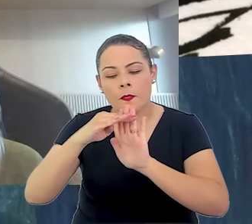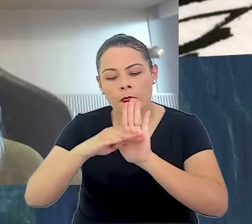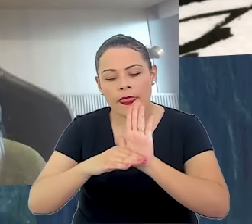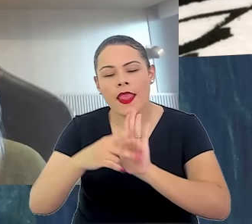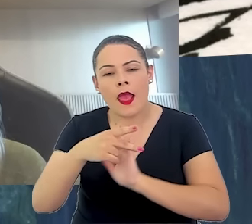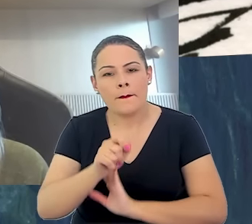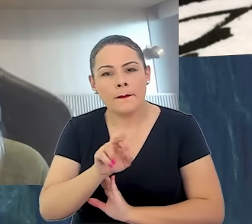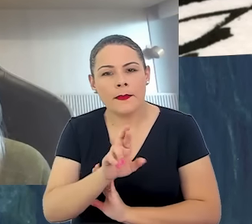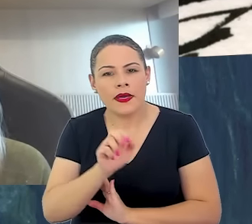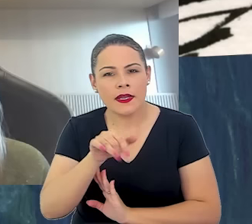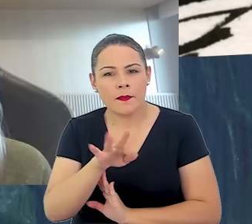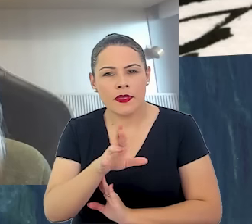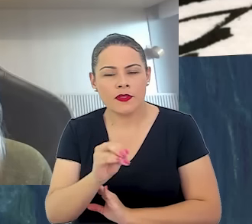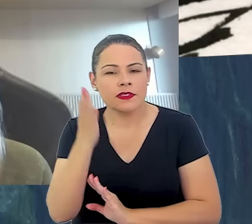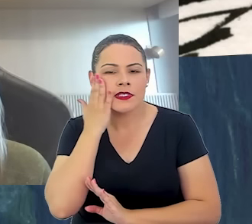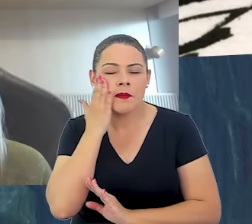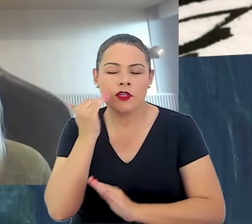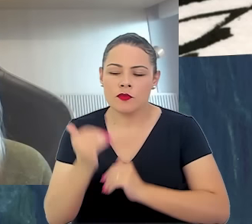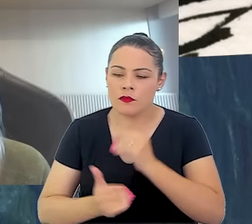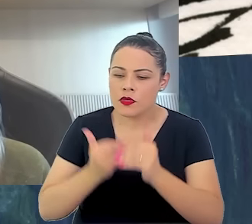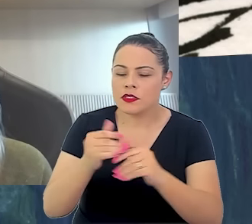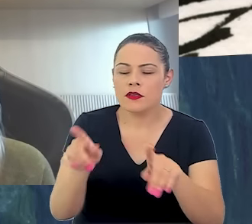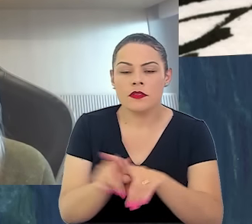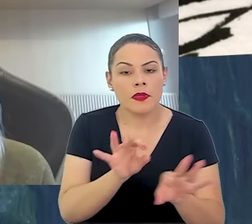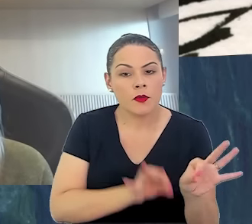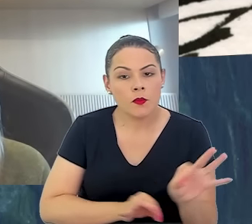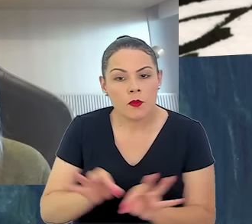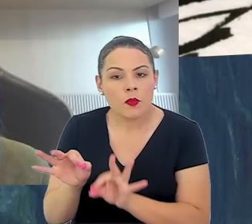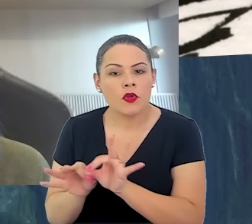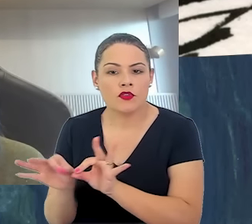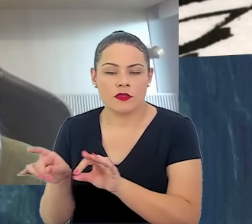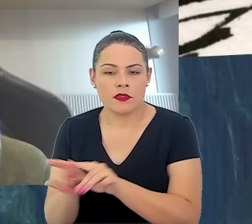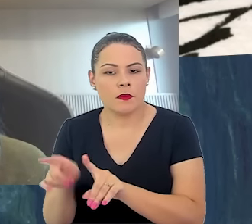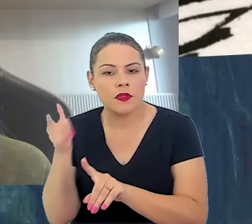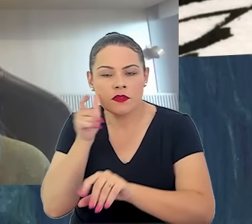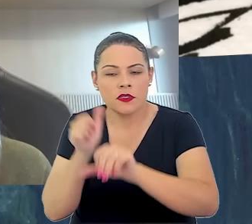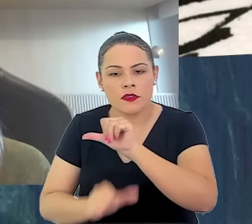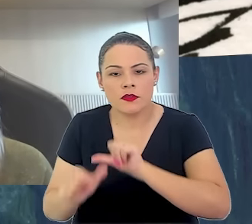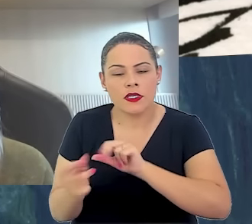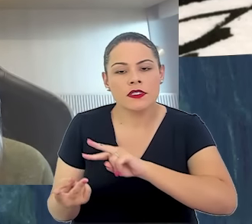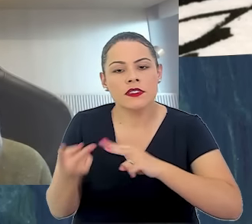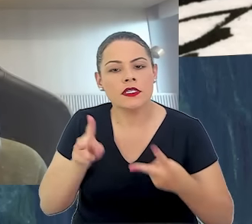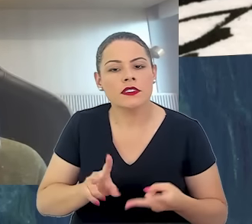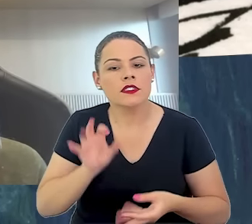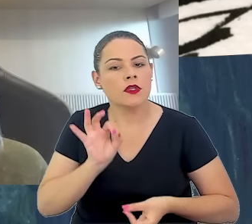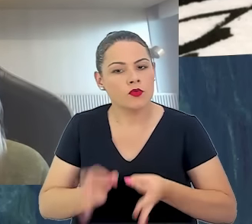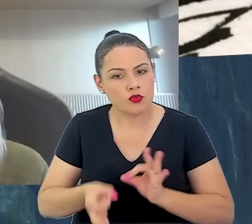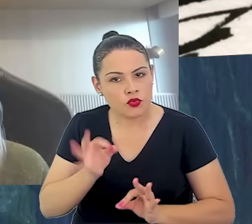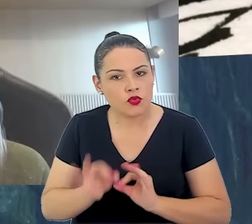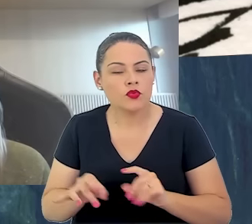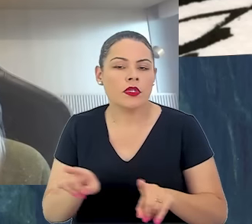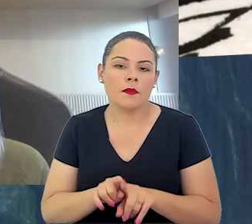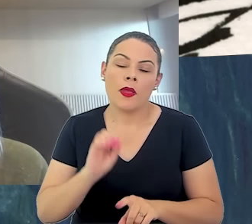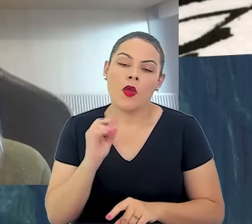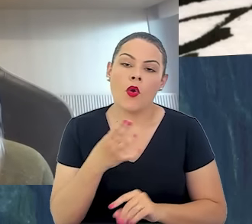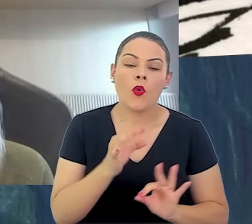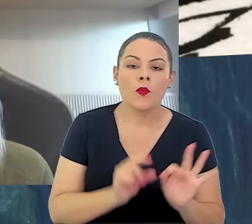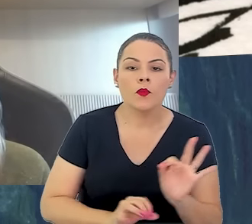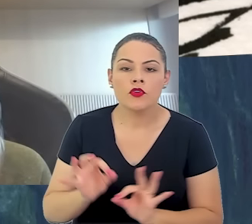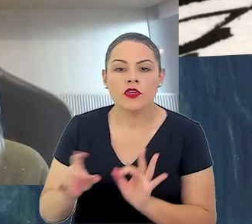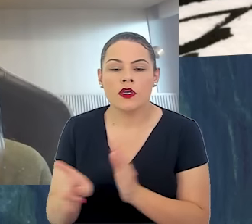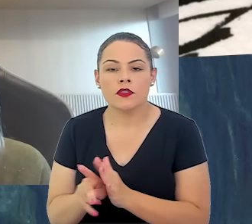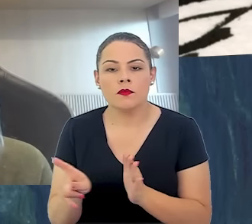parâmetros para o que é um processo O que é um projeto ah de transição justa O que é um um projeto